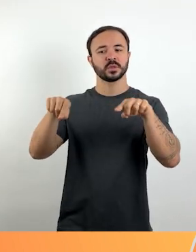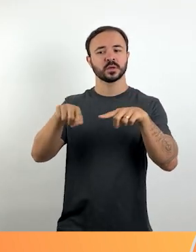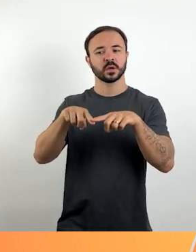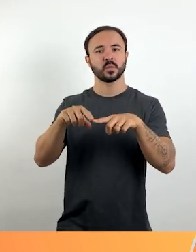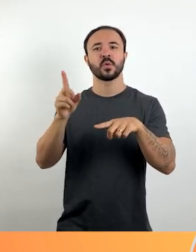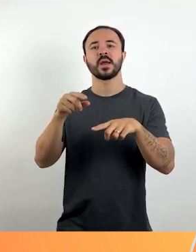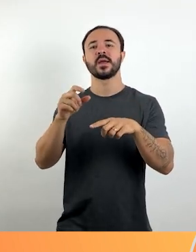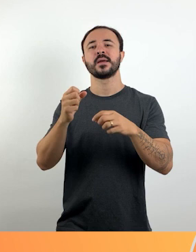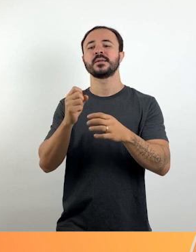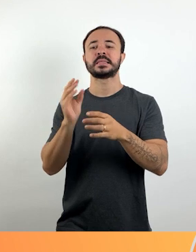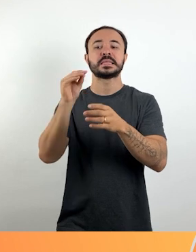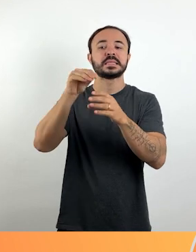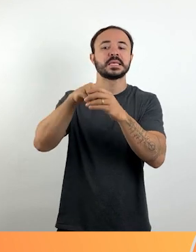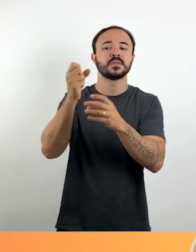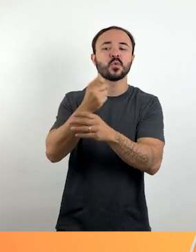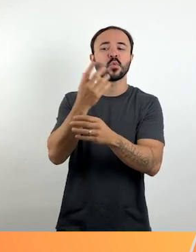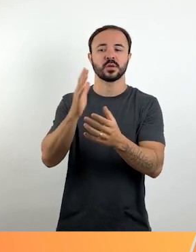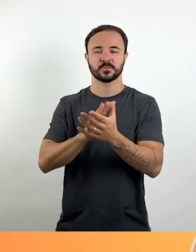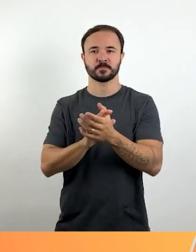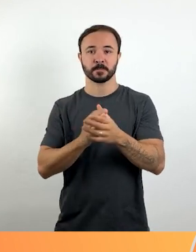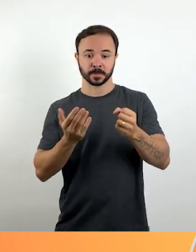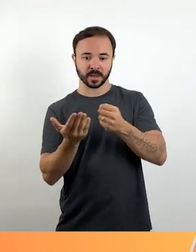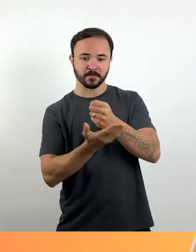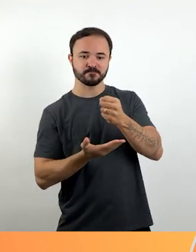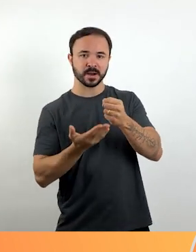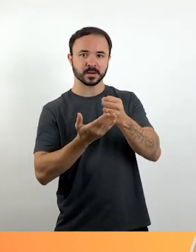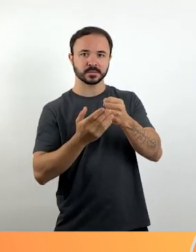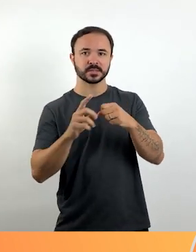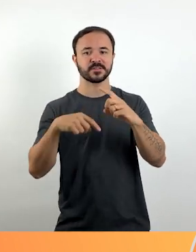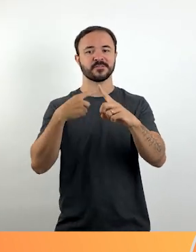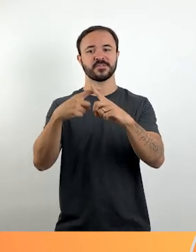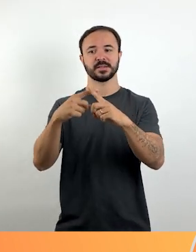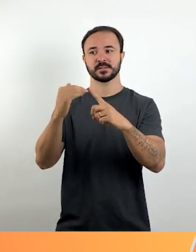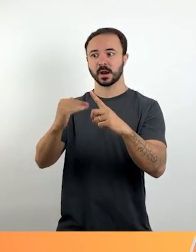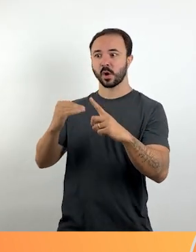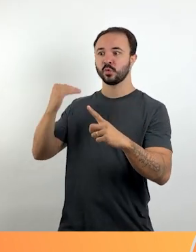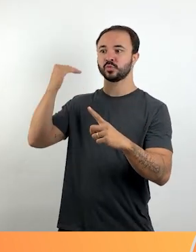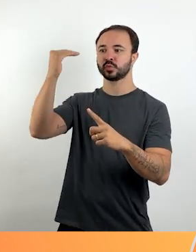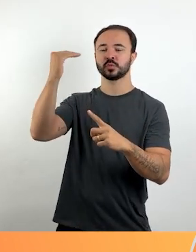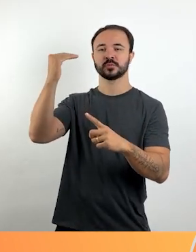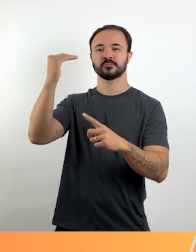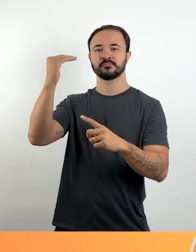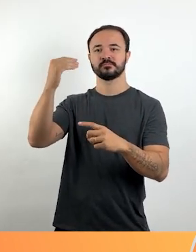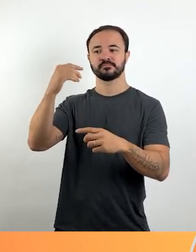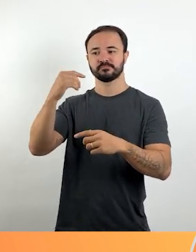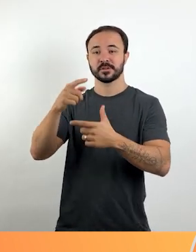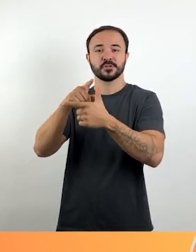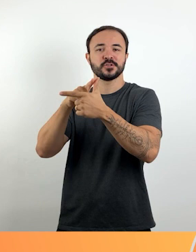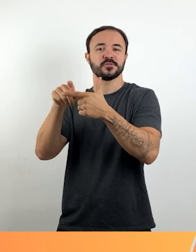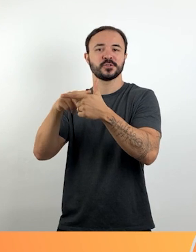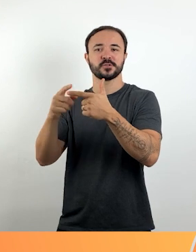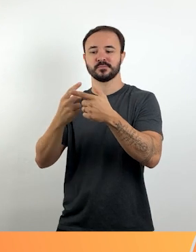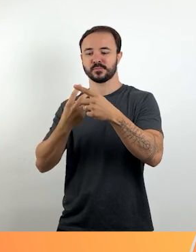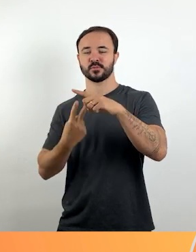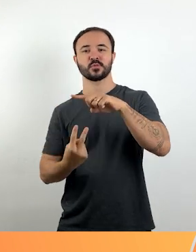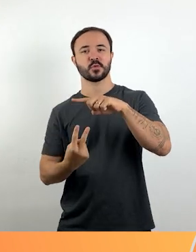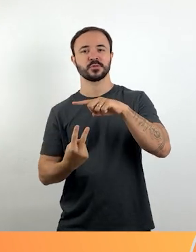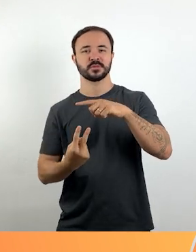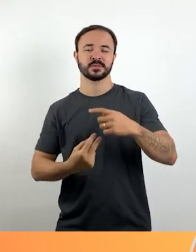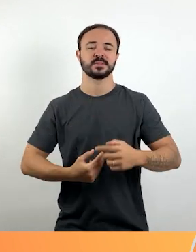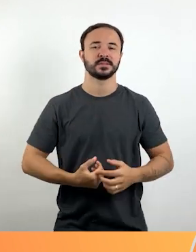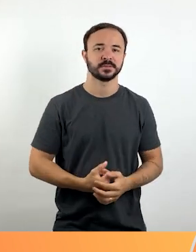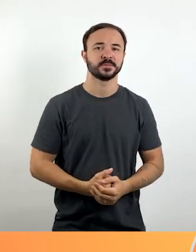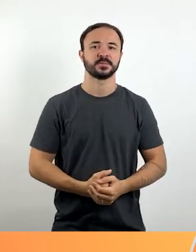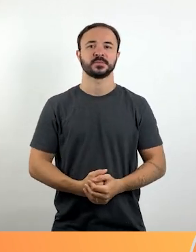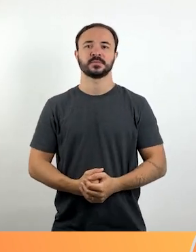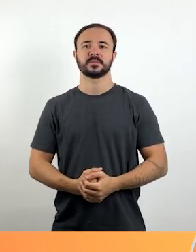vezes a altura dividido por 2. Então eu tenho aqui que base vezes a